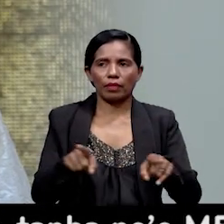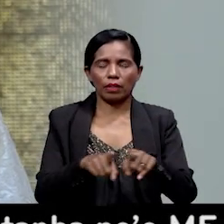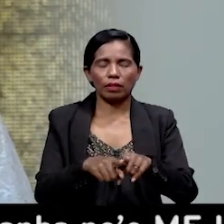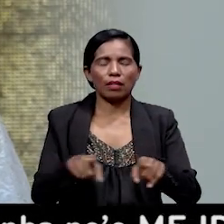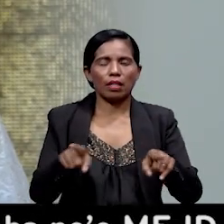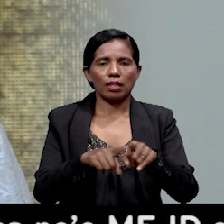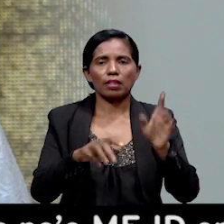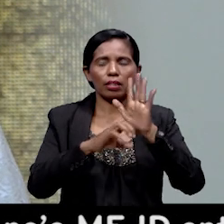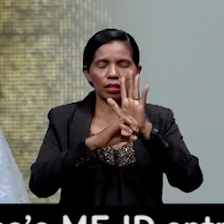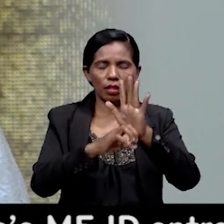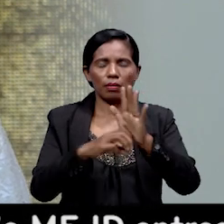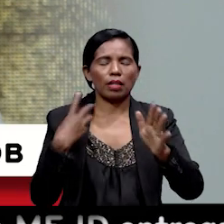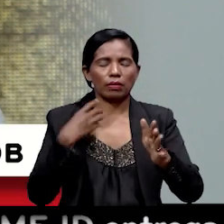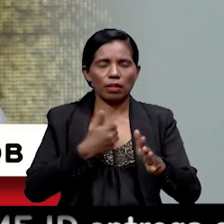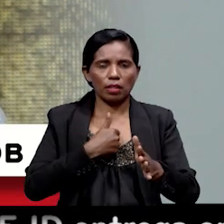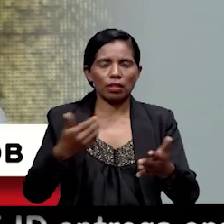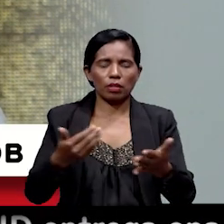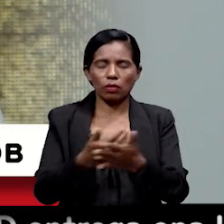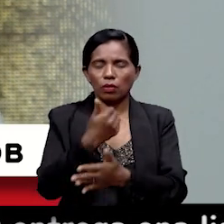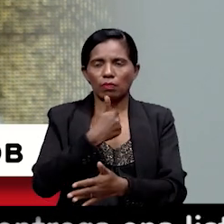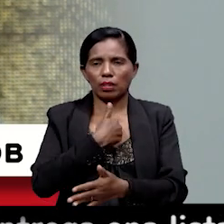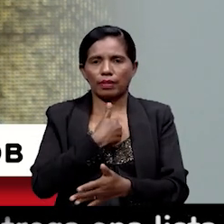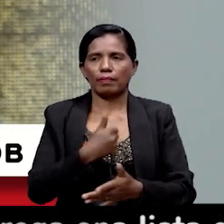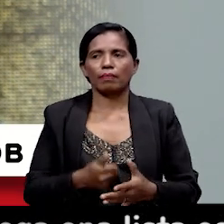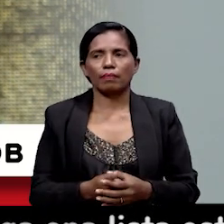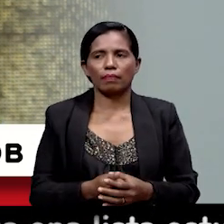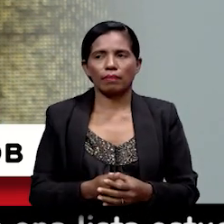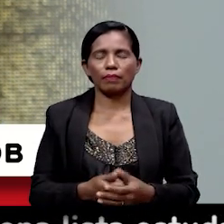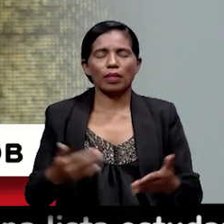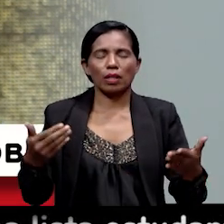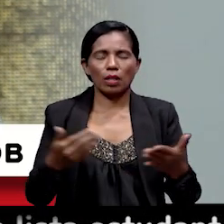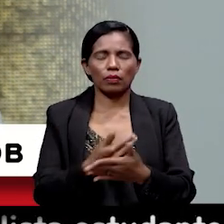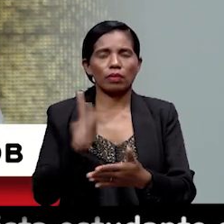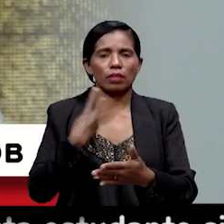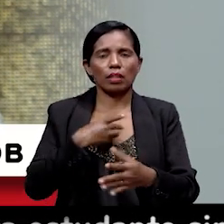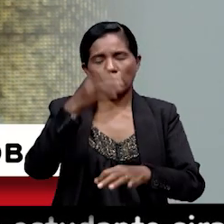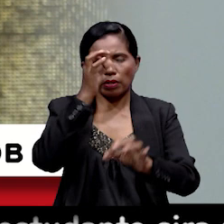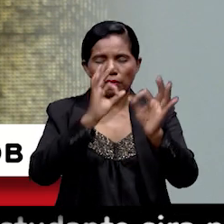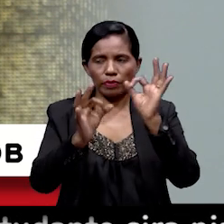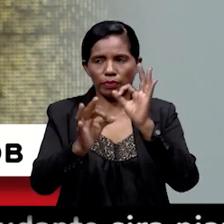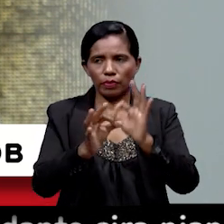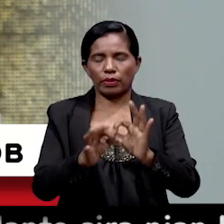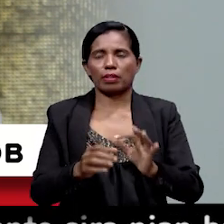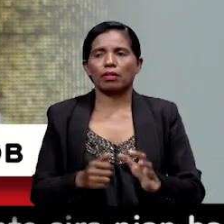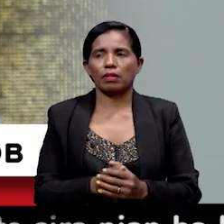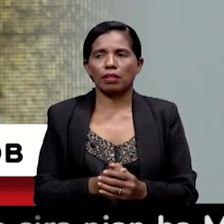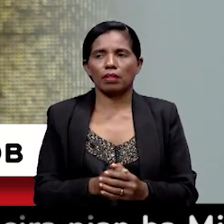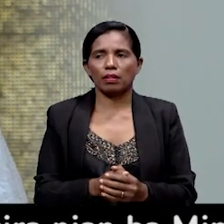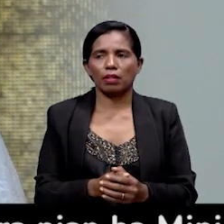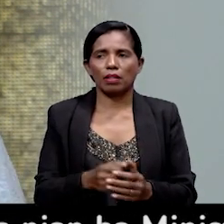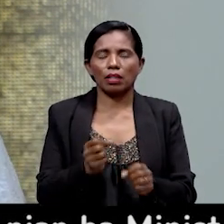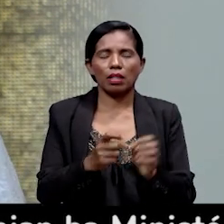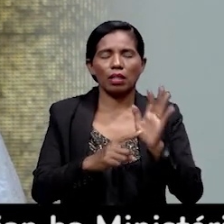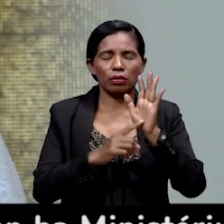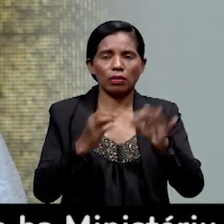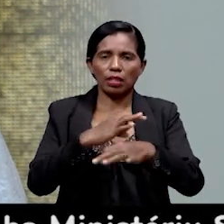para outro, a tu renova e tu decoragem. A fonte de confiança que tem de gente, a tu